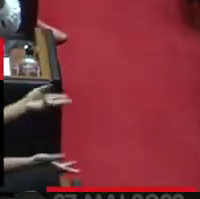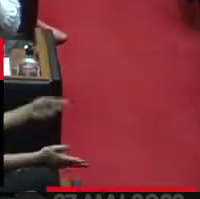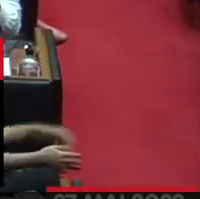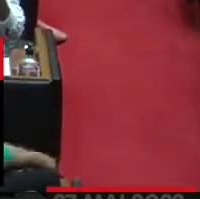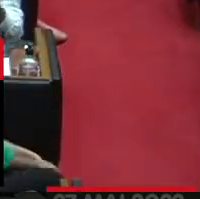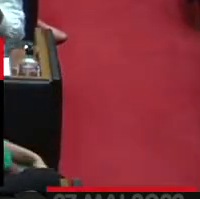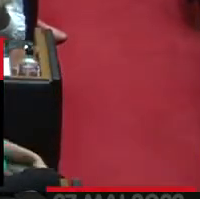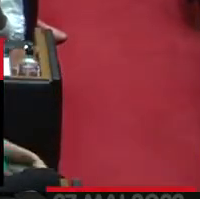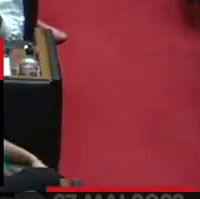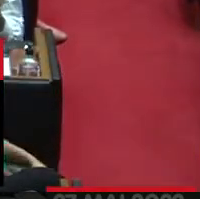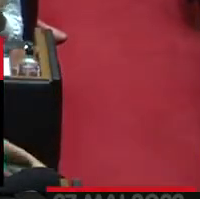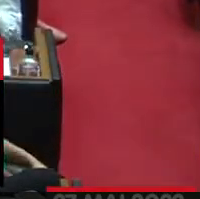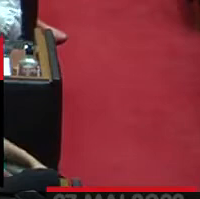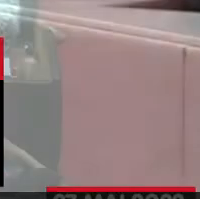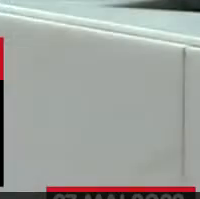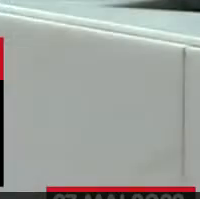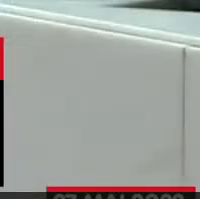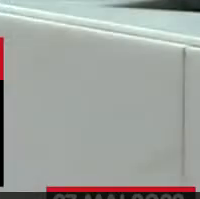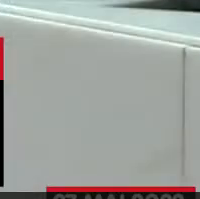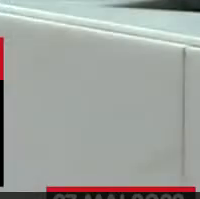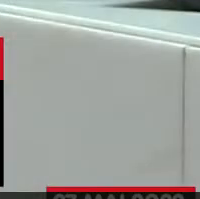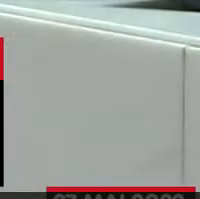E aí